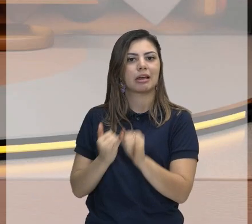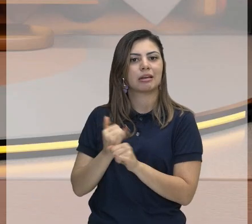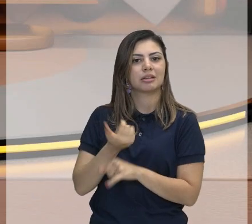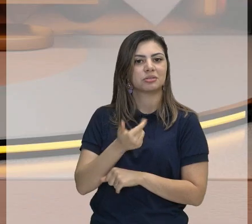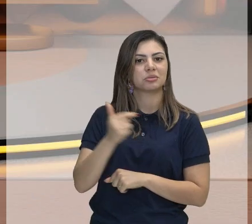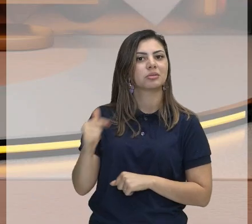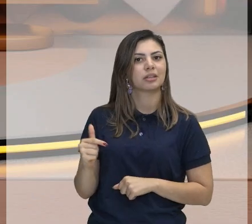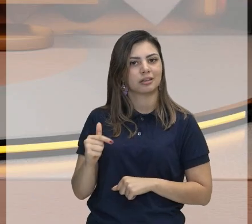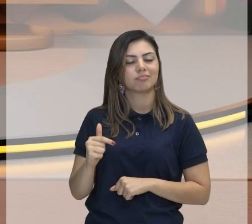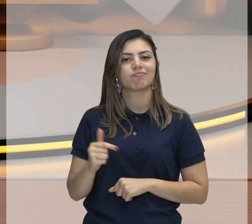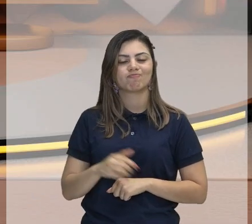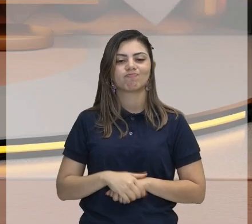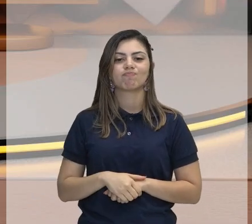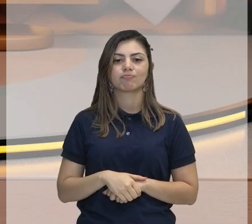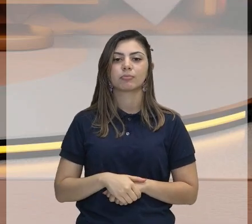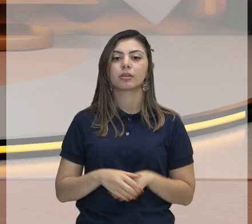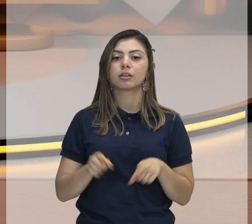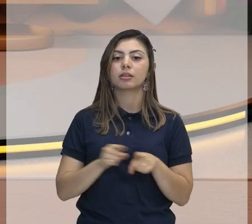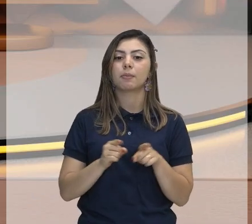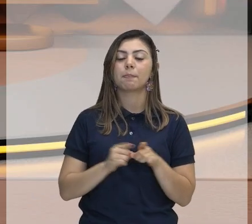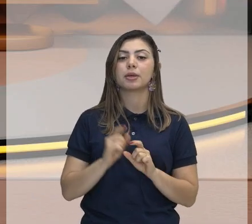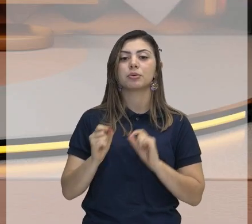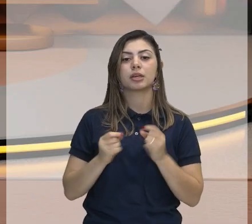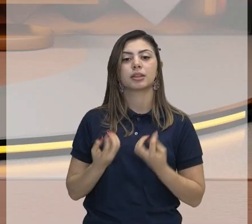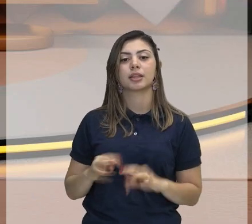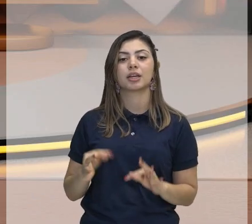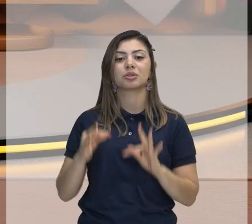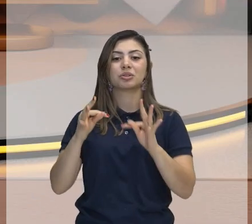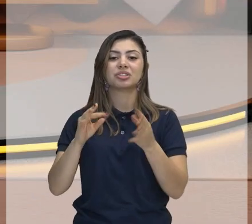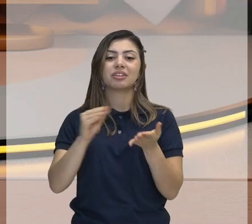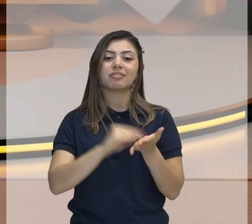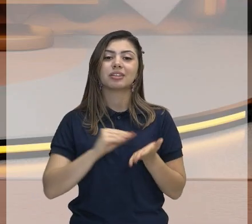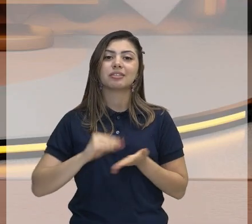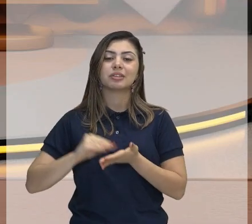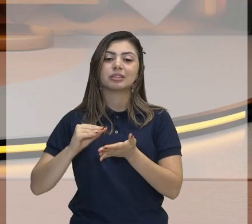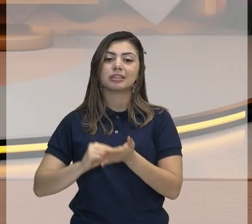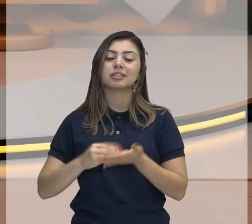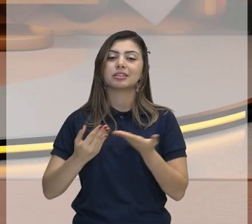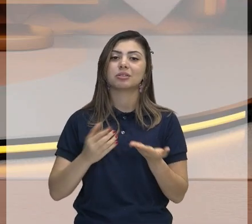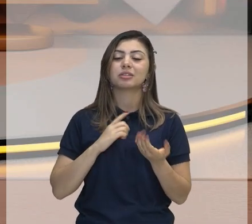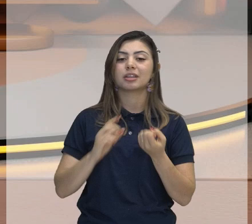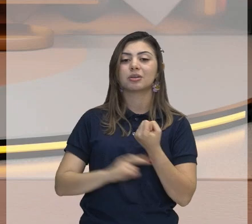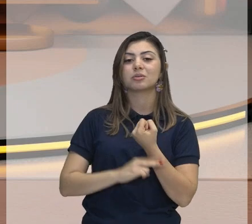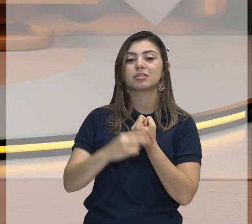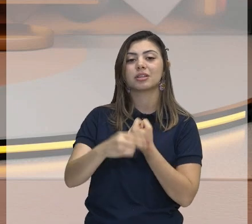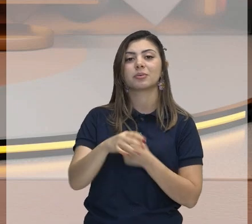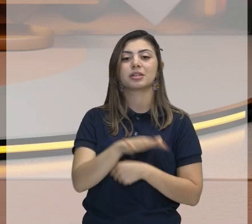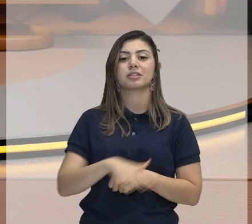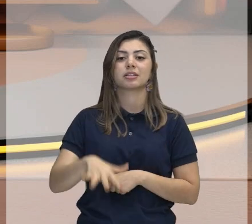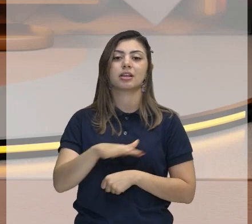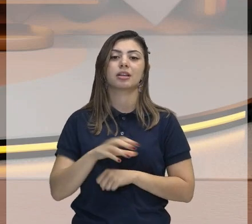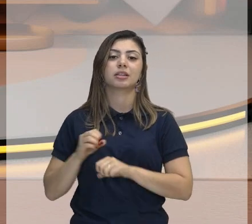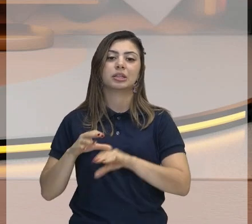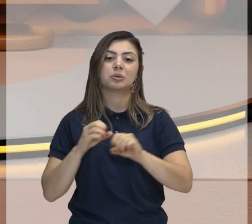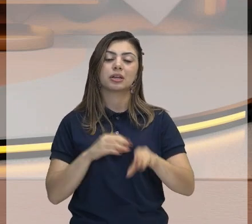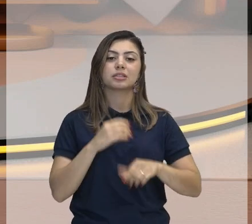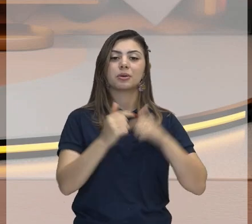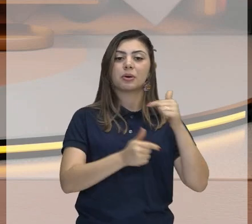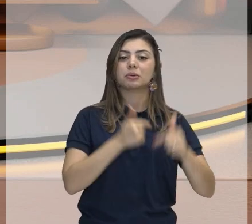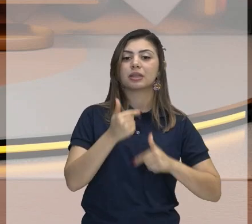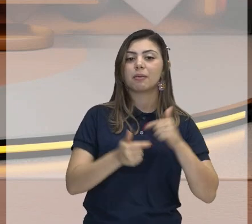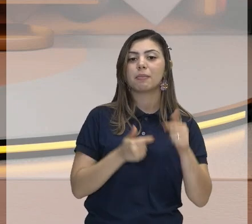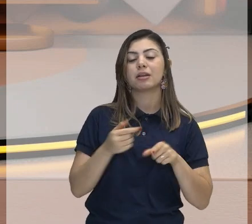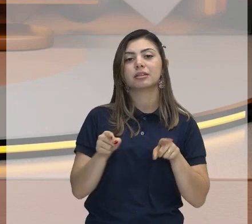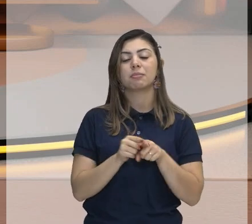da internet. Falta de inclusão digital acaba relacionando o quê? Prejudica a educação, ao emprego e também